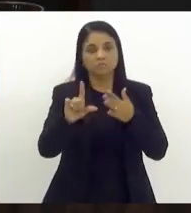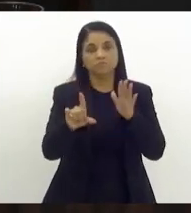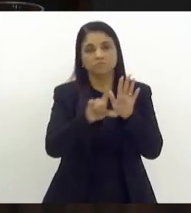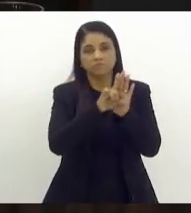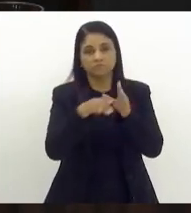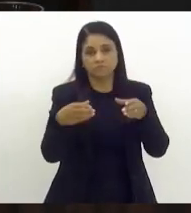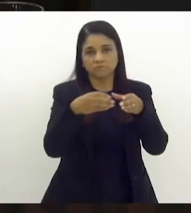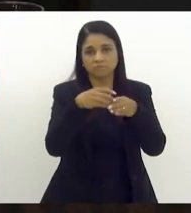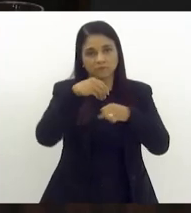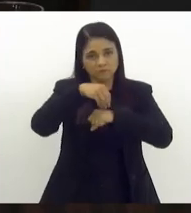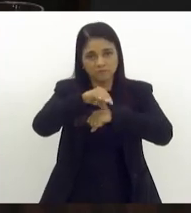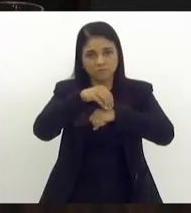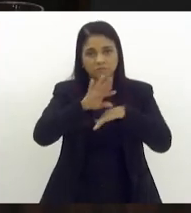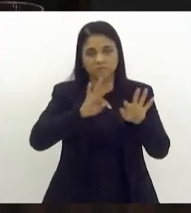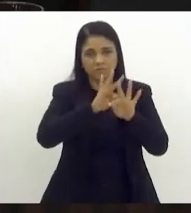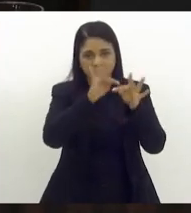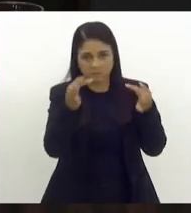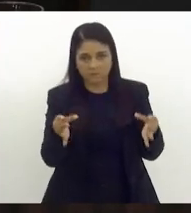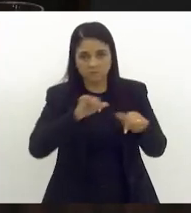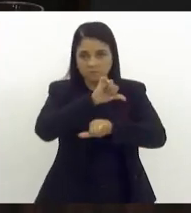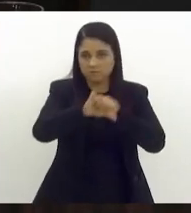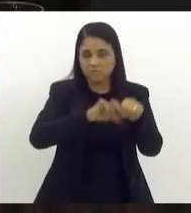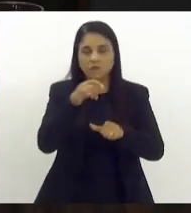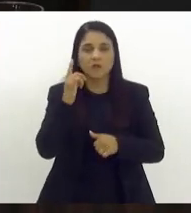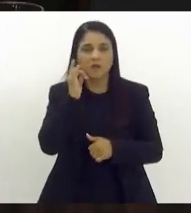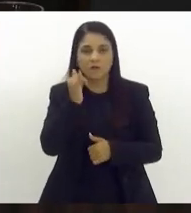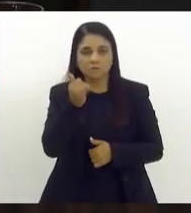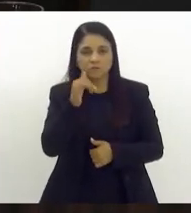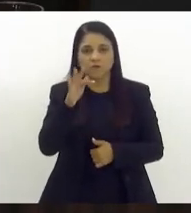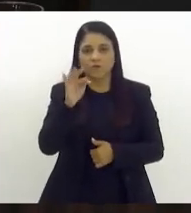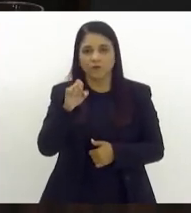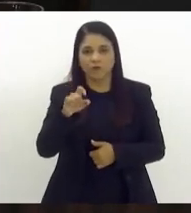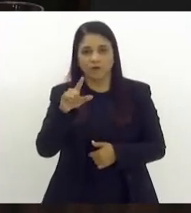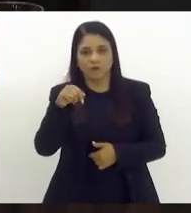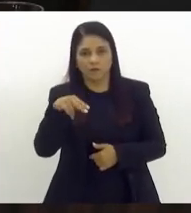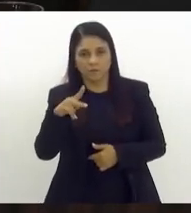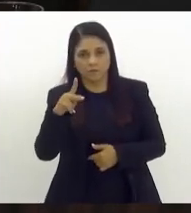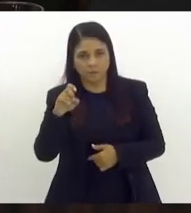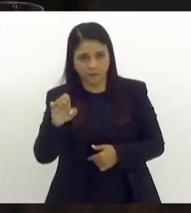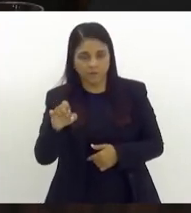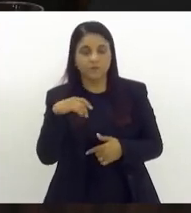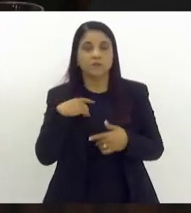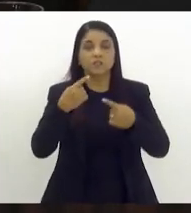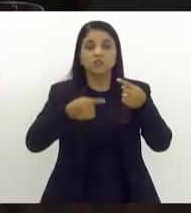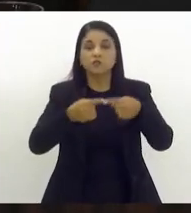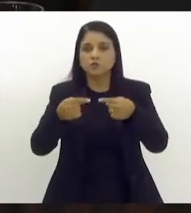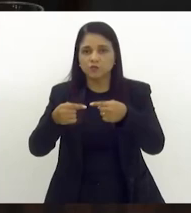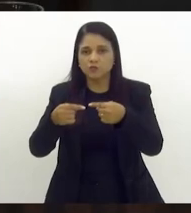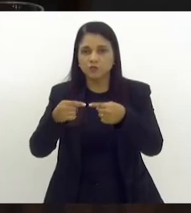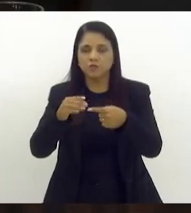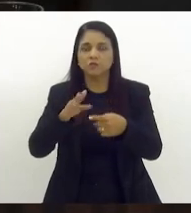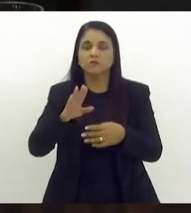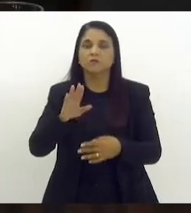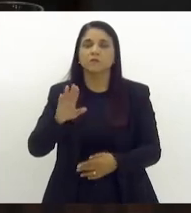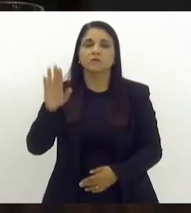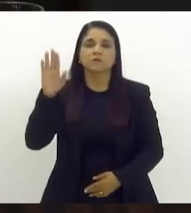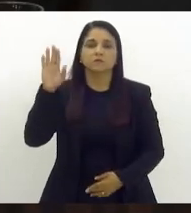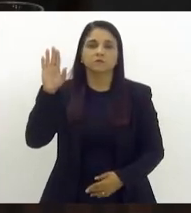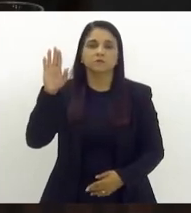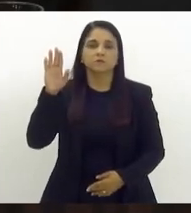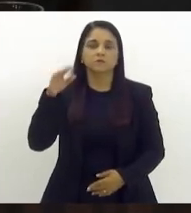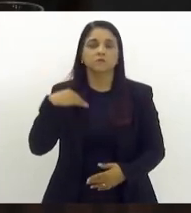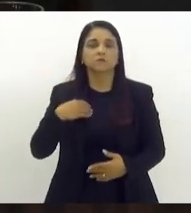transformação, indicação simples. Relator, deputado Felipe Soares. Em discussão. Para discutir a autora